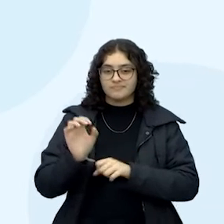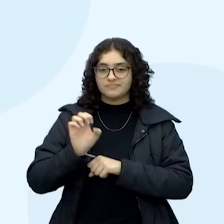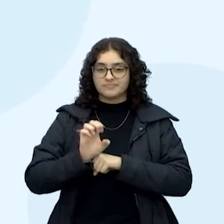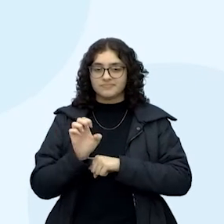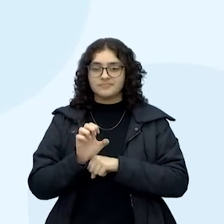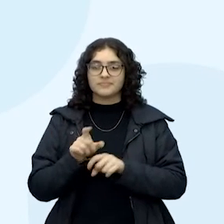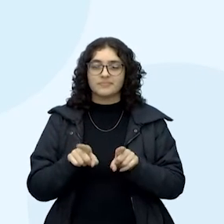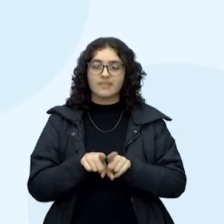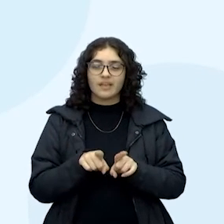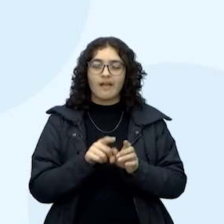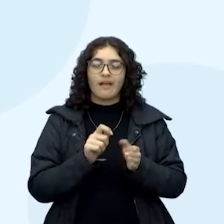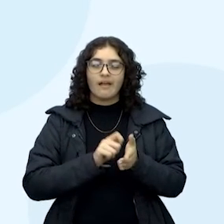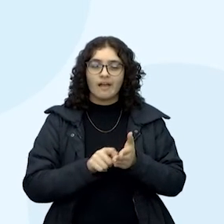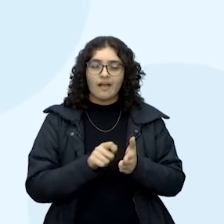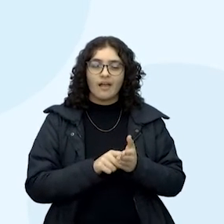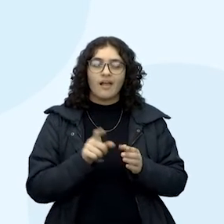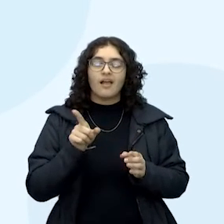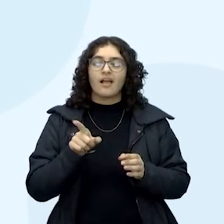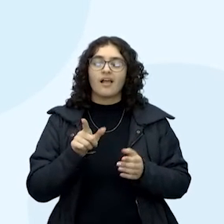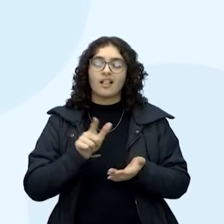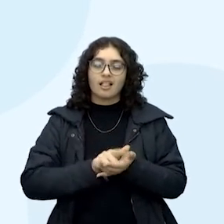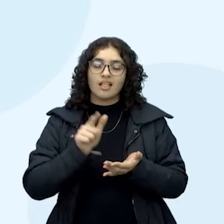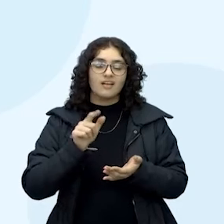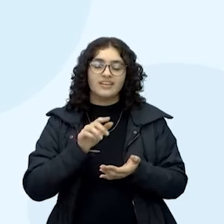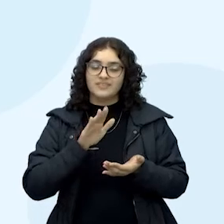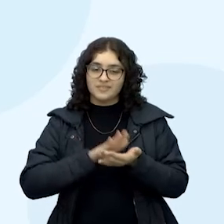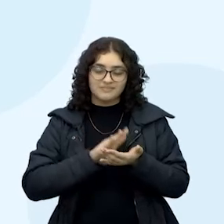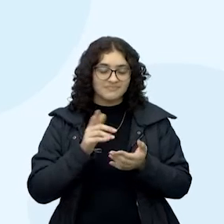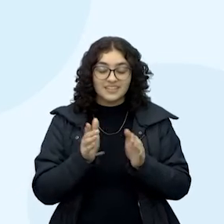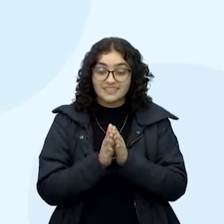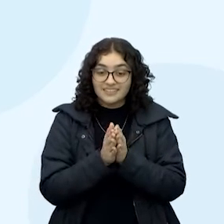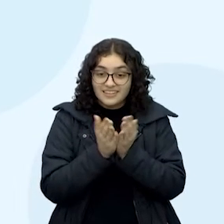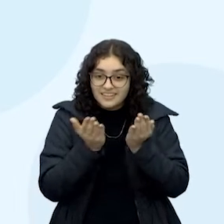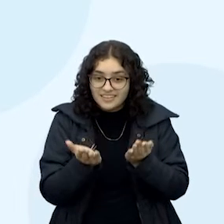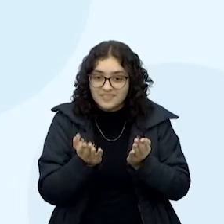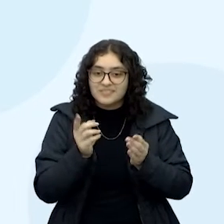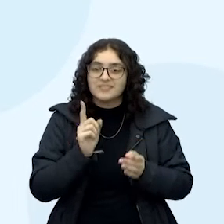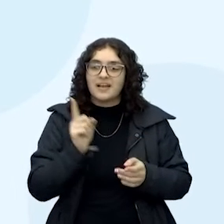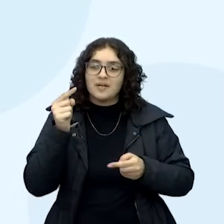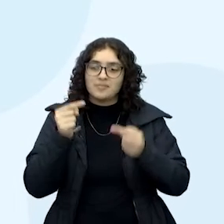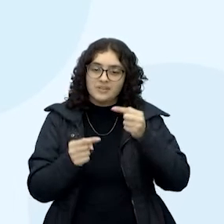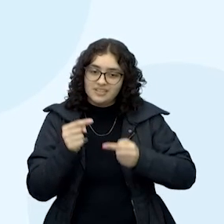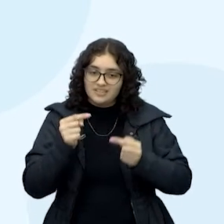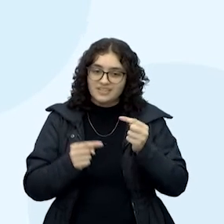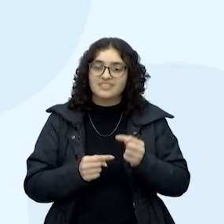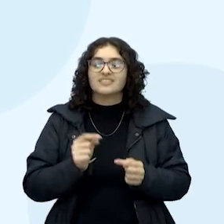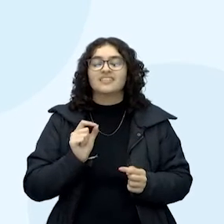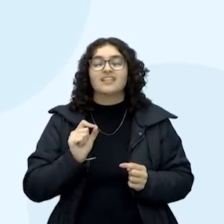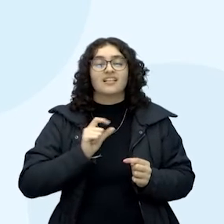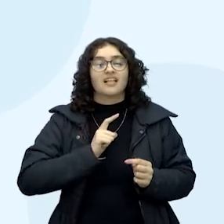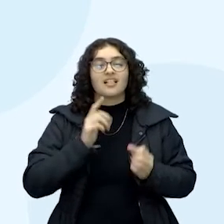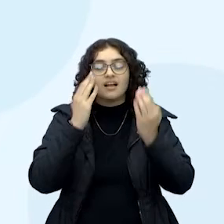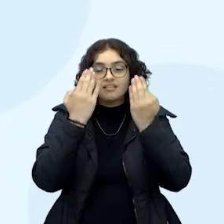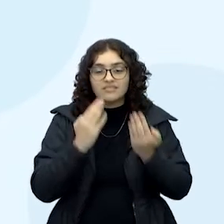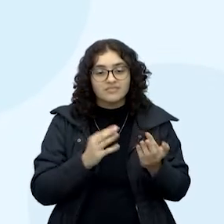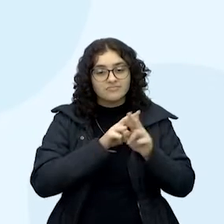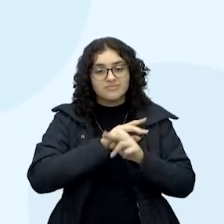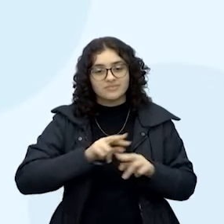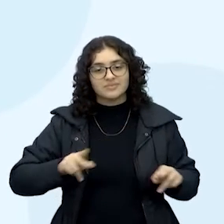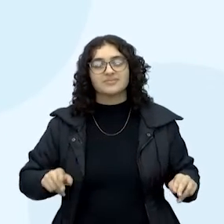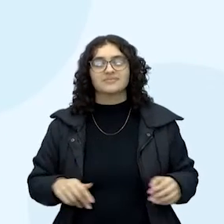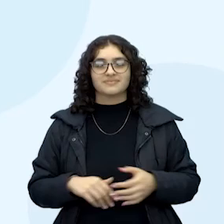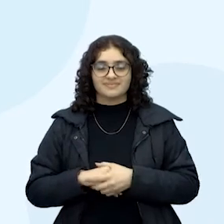Ele escreveu a obra A Política, em que analisa os regimes políticos bem como suas